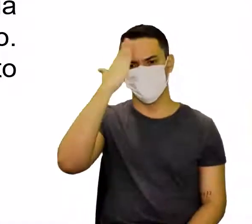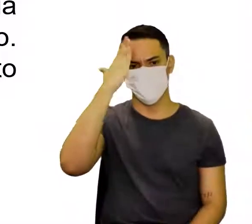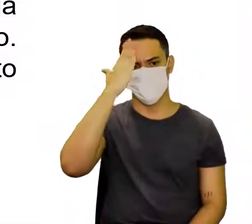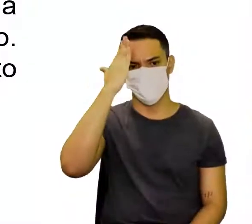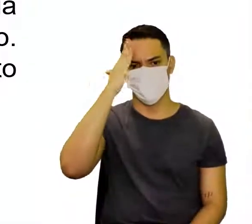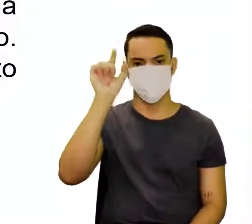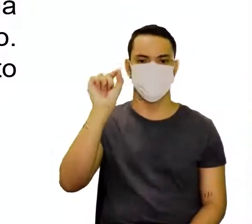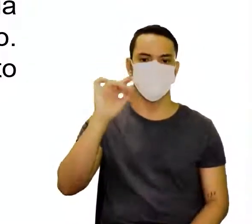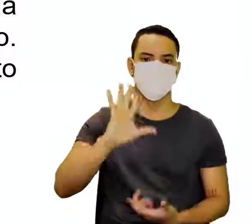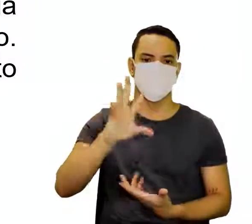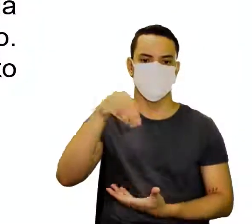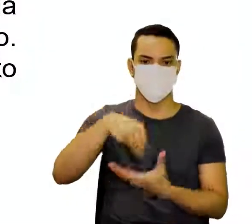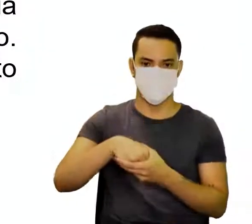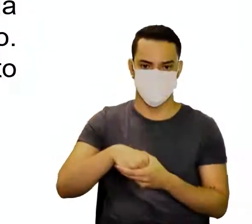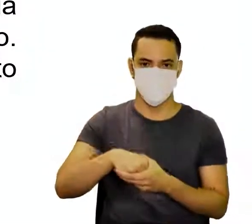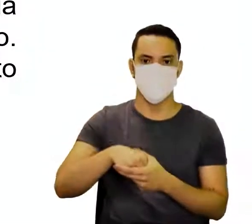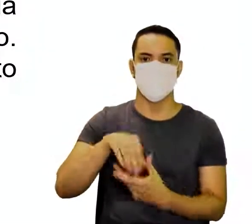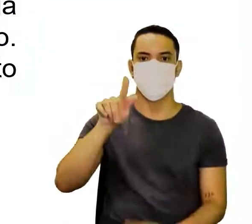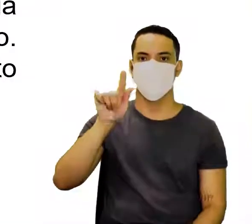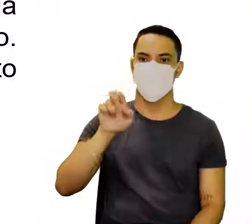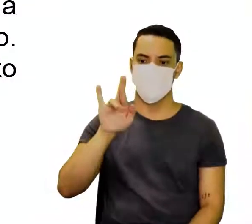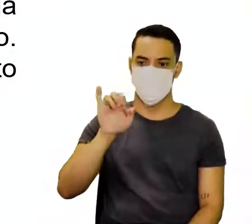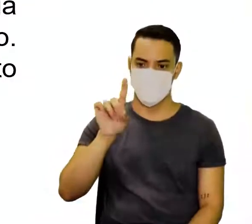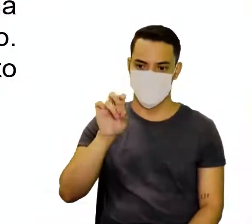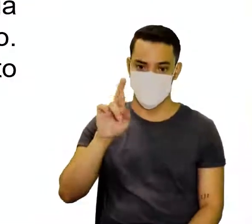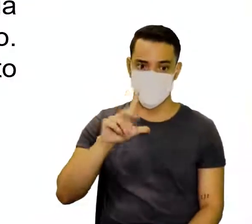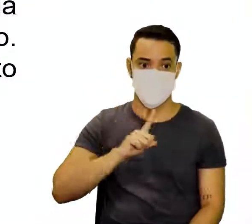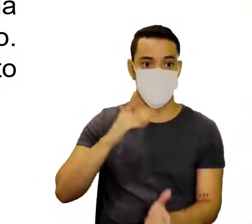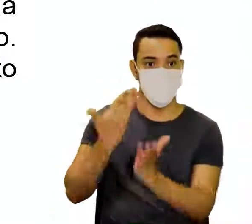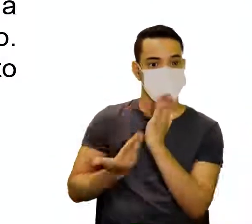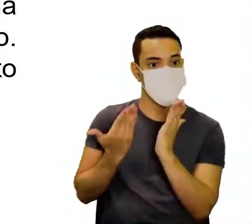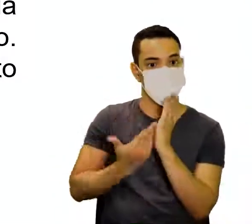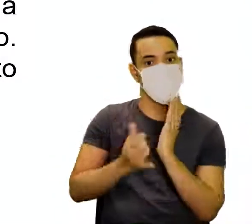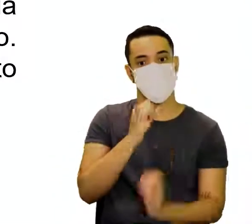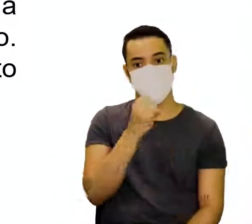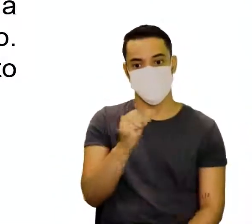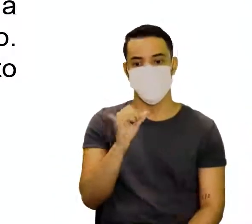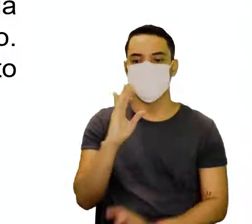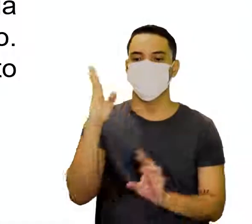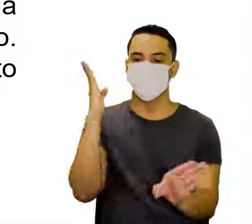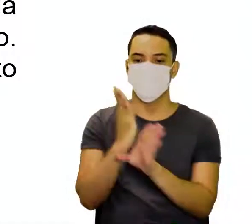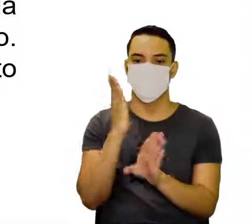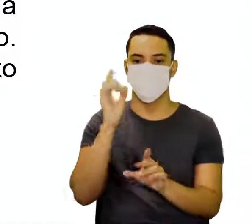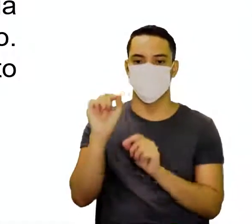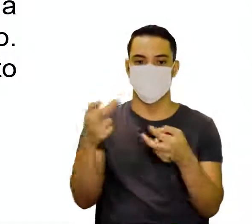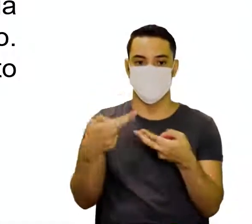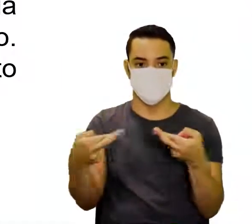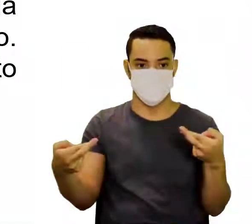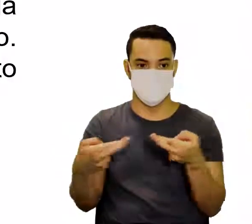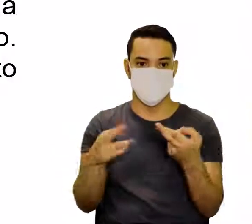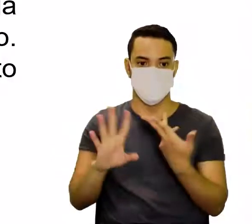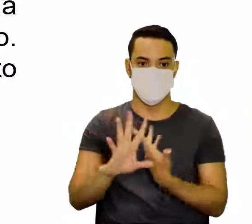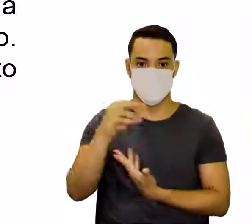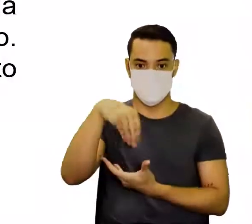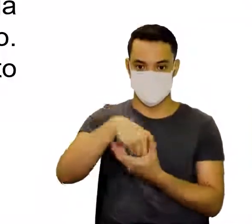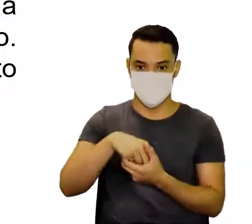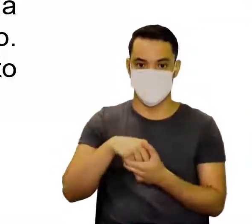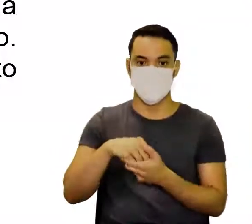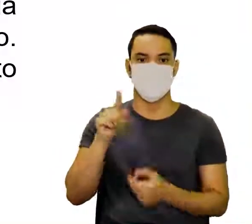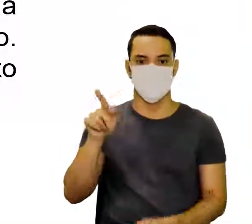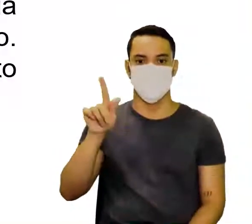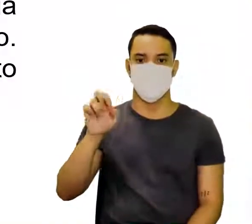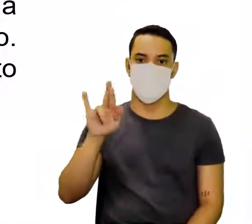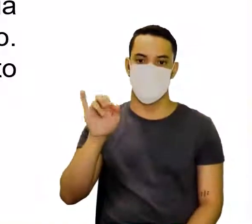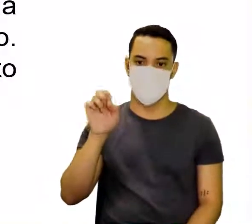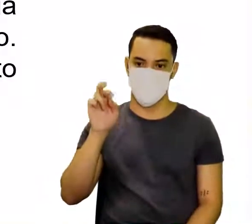que dentro de um gerador elétrico há uma perda de energia elétrica devido à sua resistência interna. Esse é o nosso